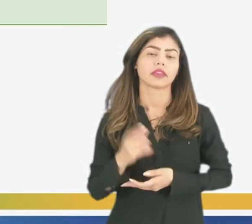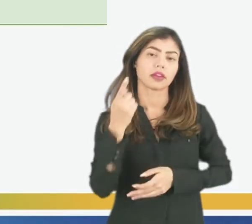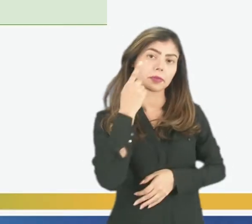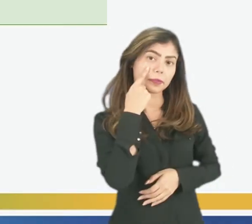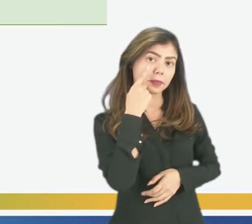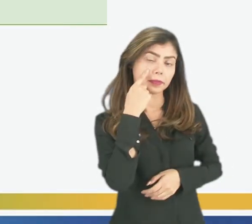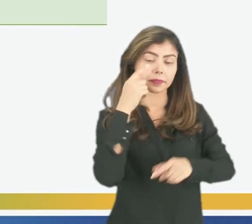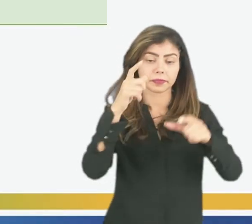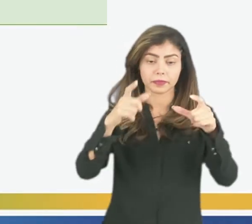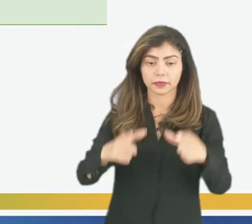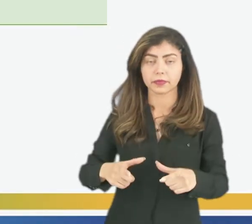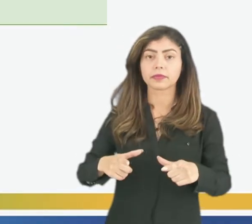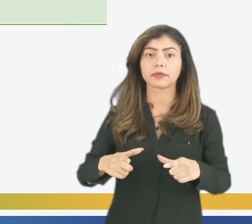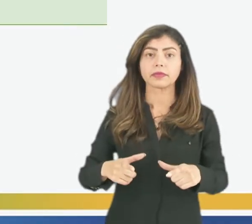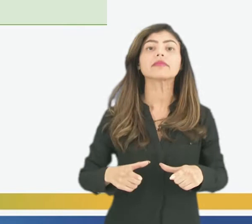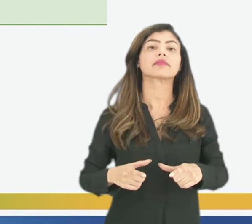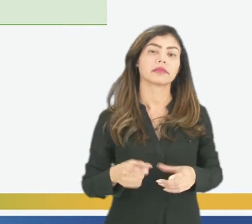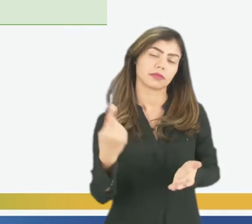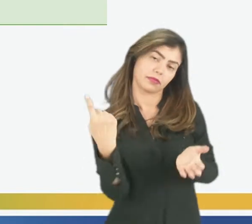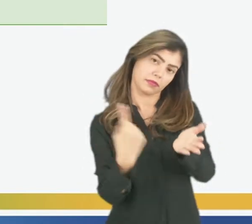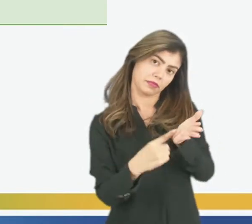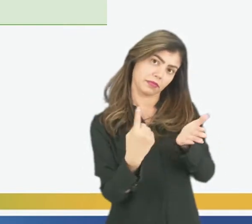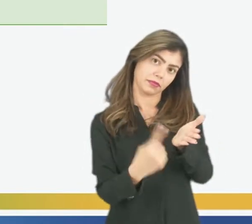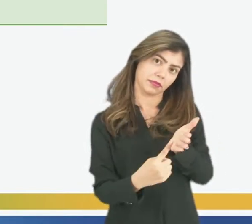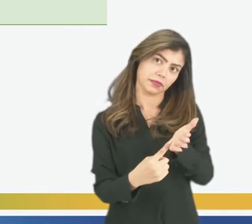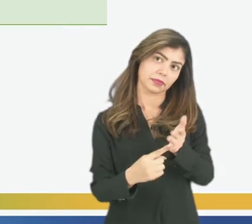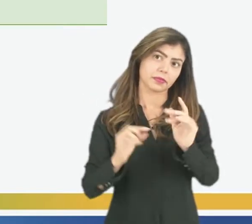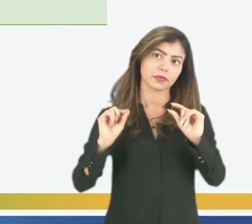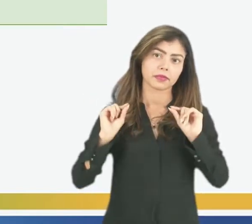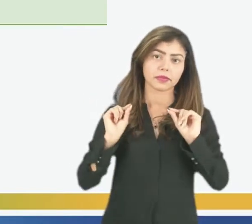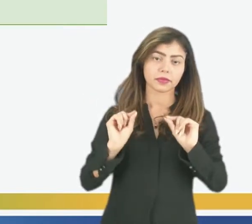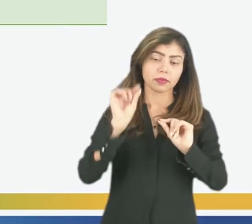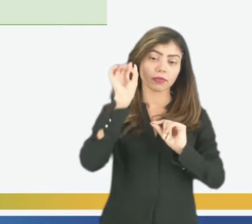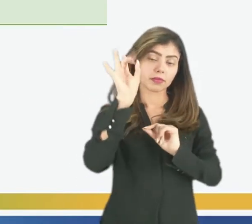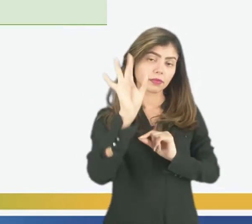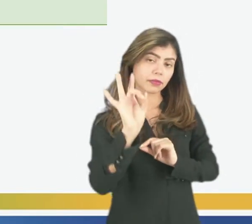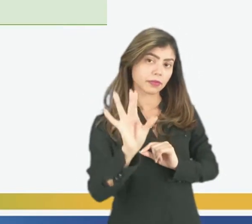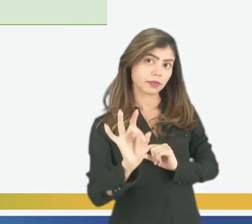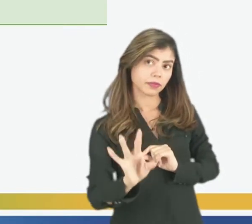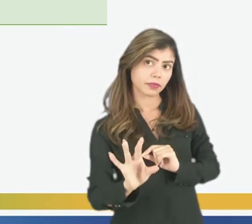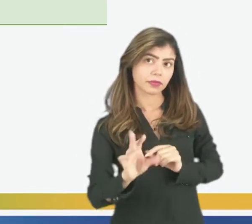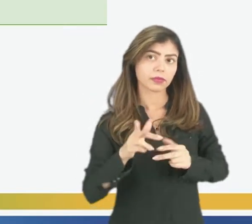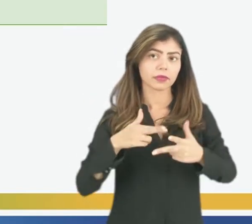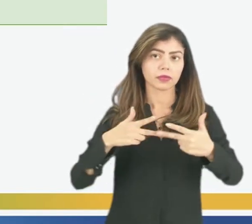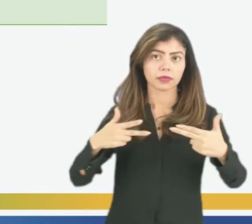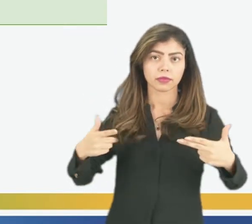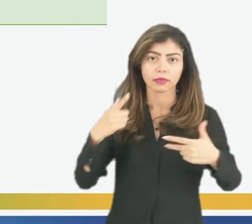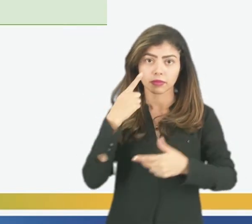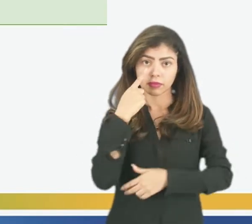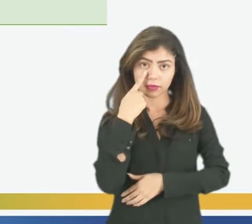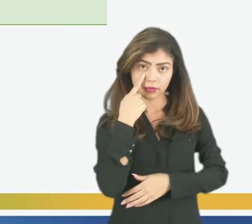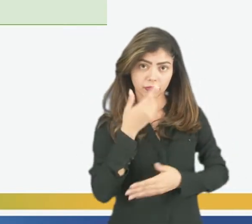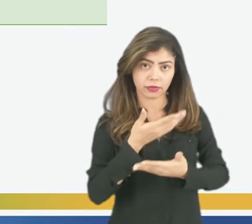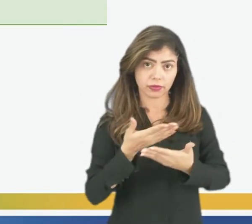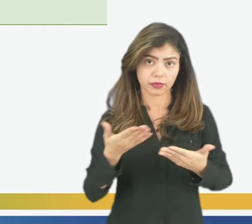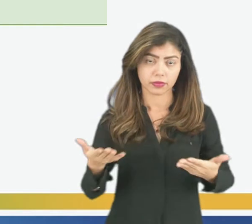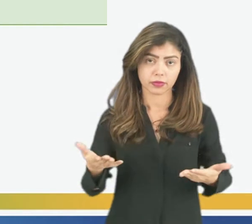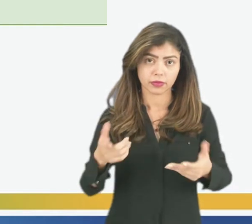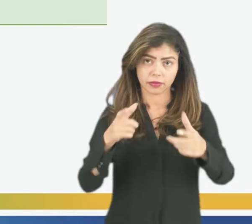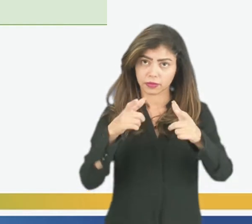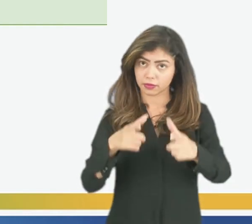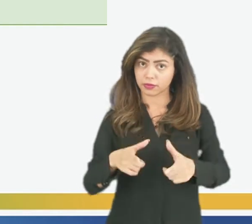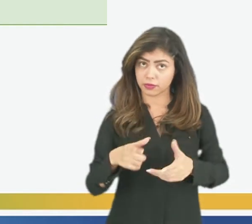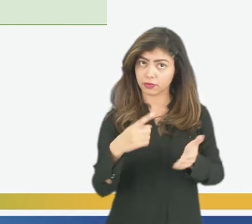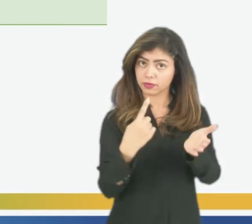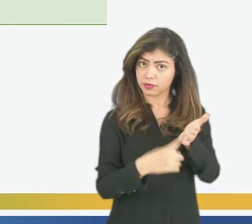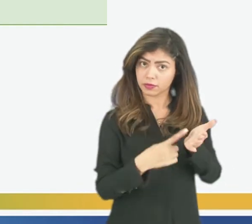ver a localização de acordo com a posição que cada objeto que está aí está localizado,